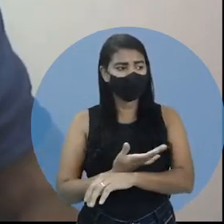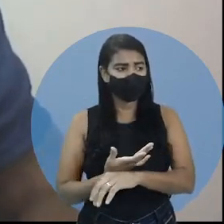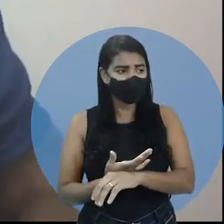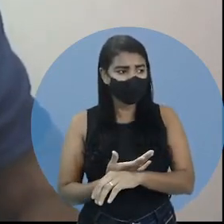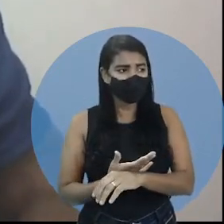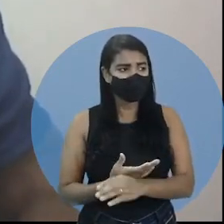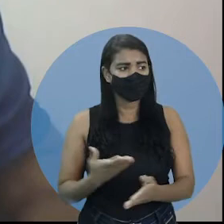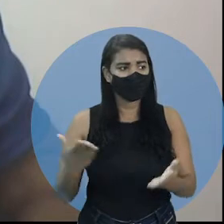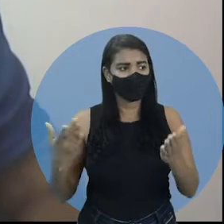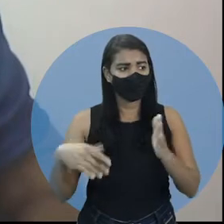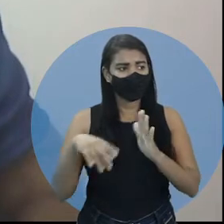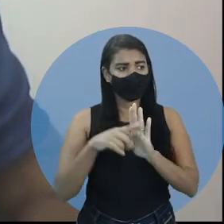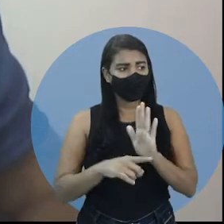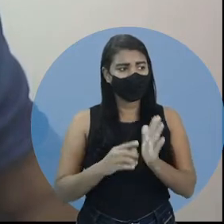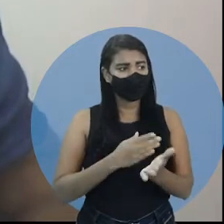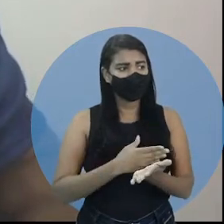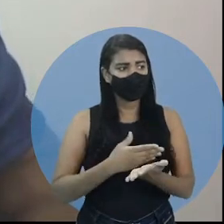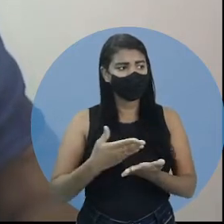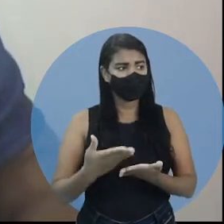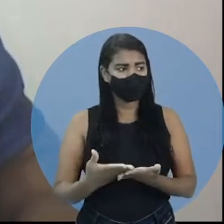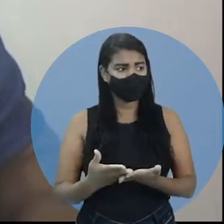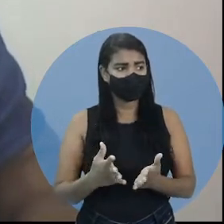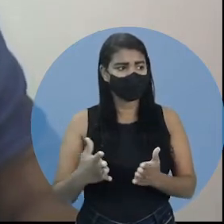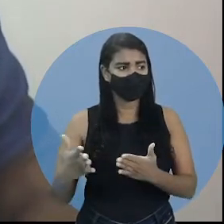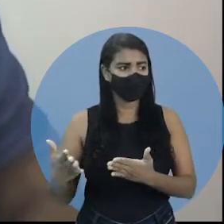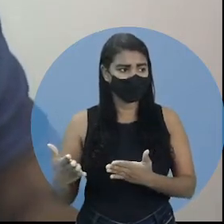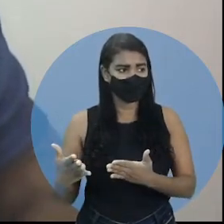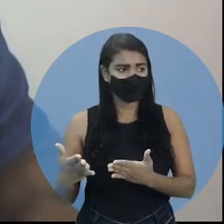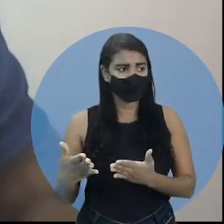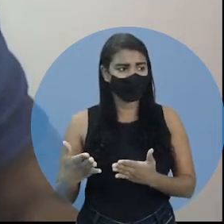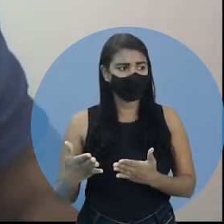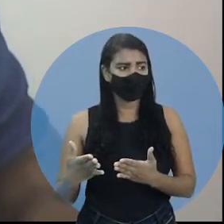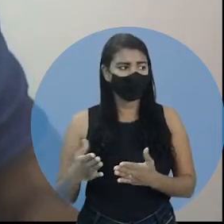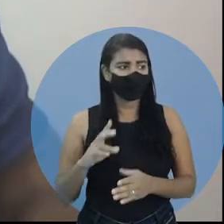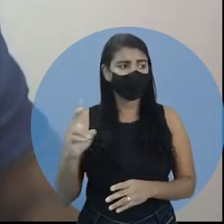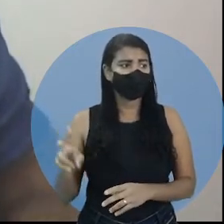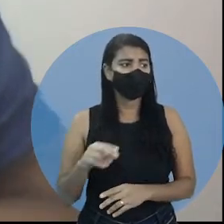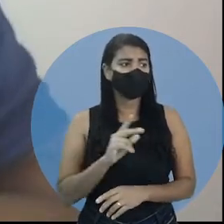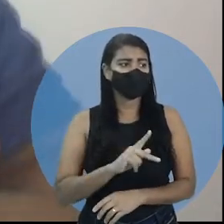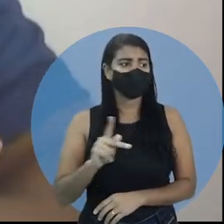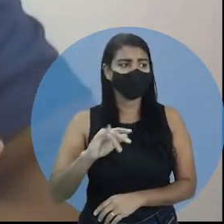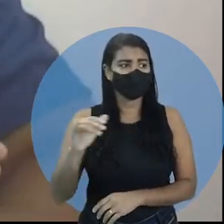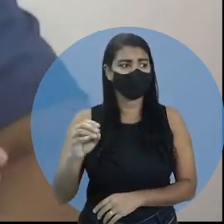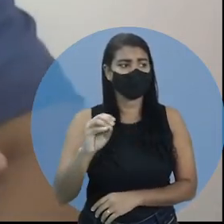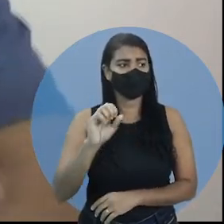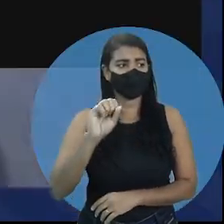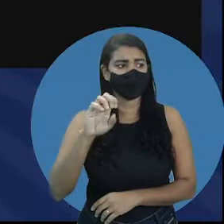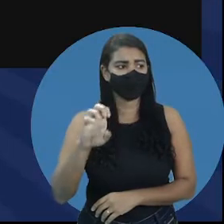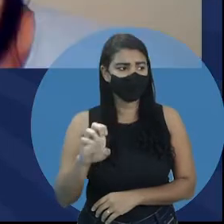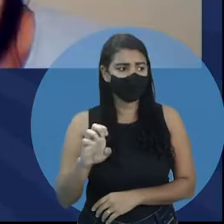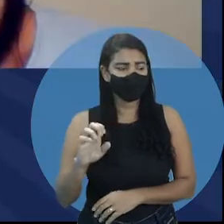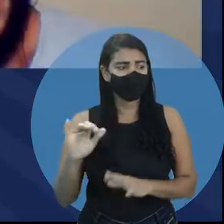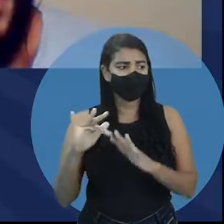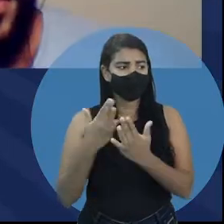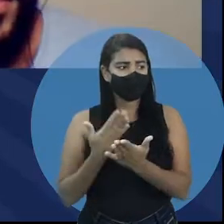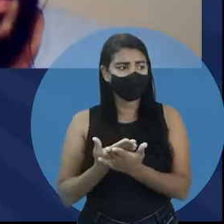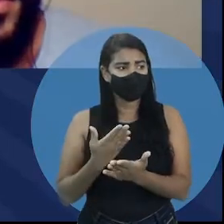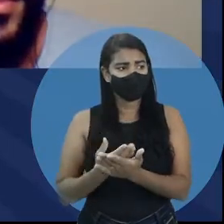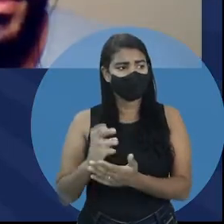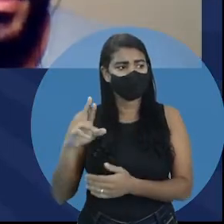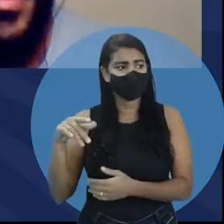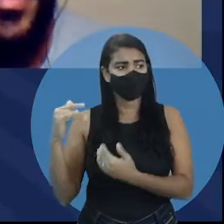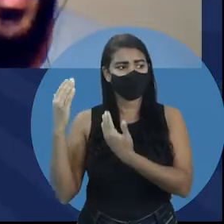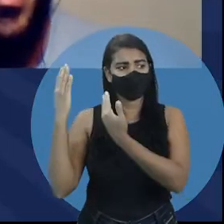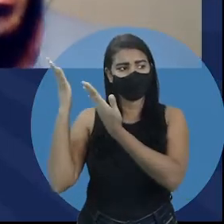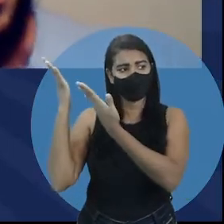sobre estágios iniciais do mosquito Aedes aegypti, do professor José Antônio, da Escola do Erém, Eurídice